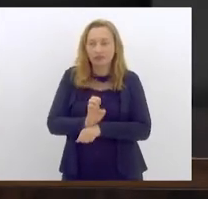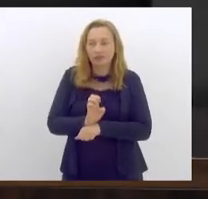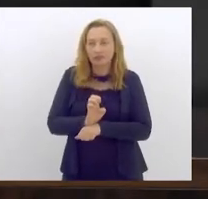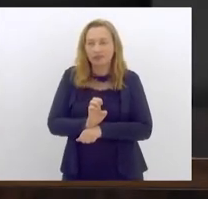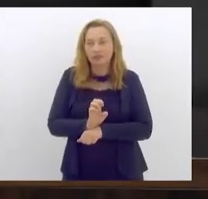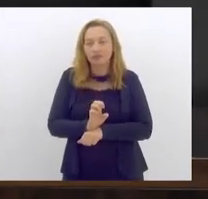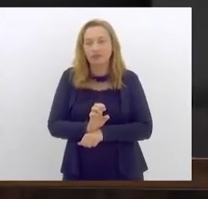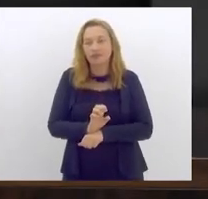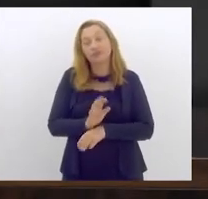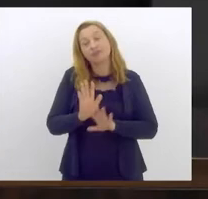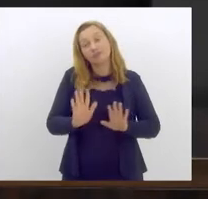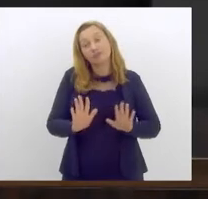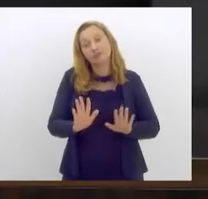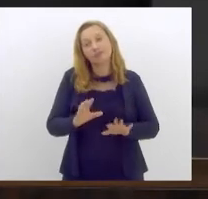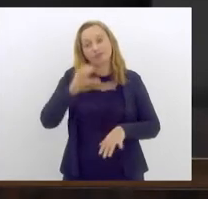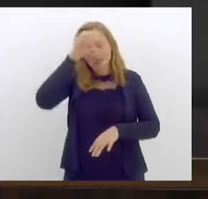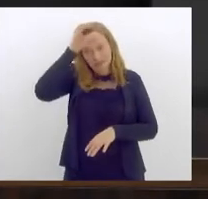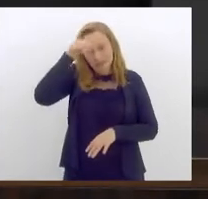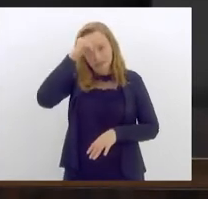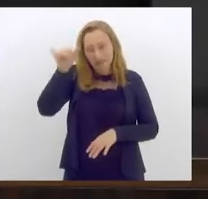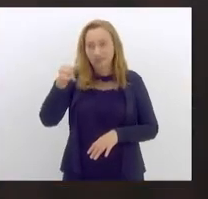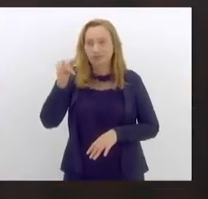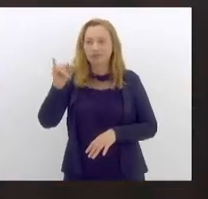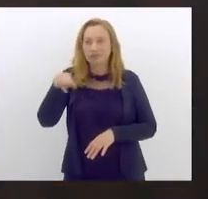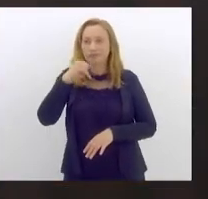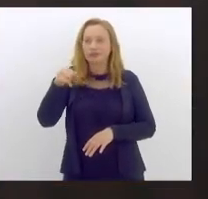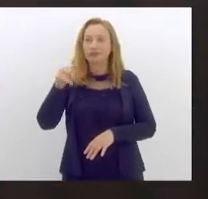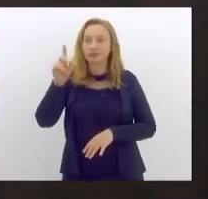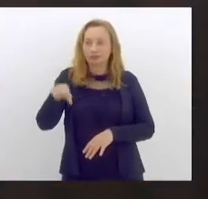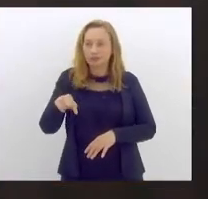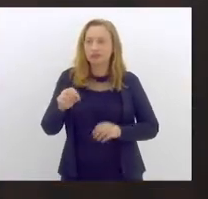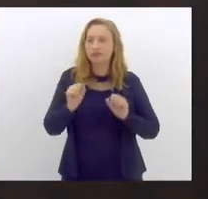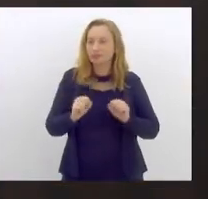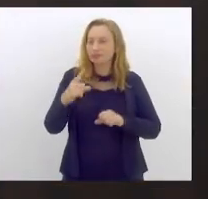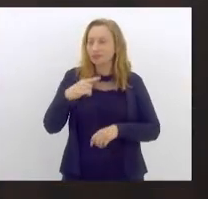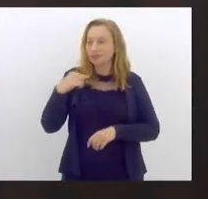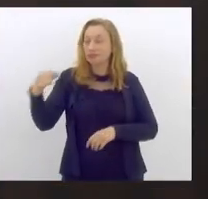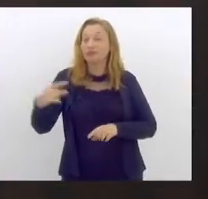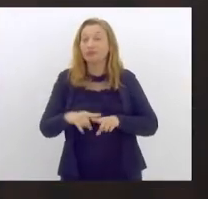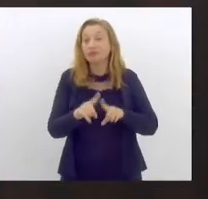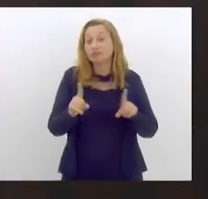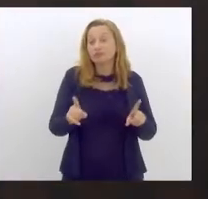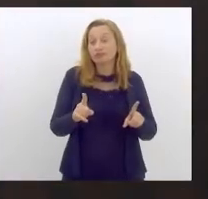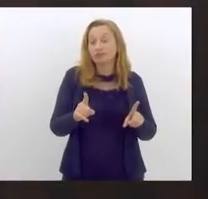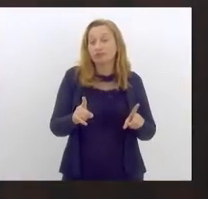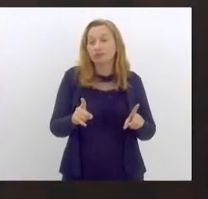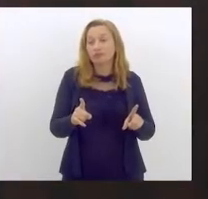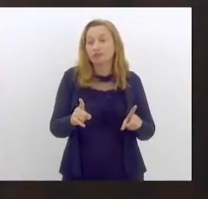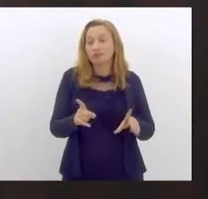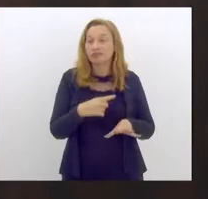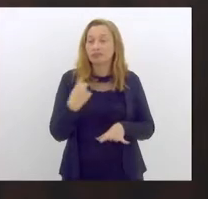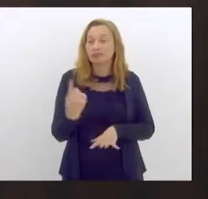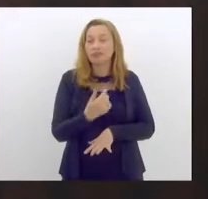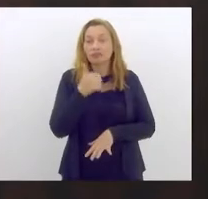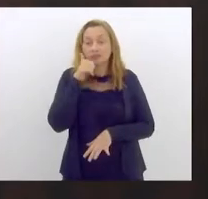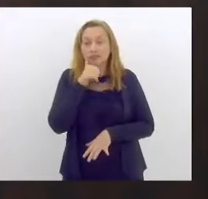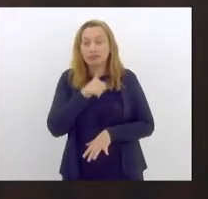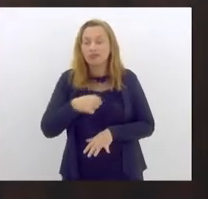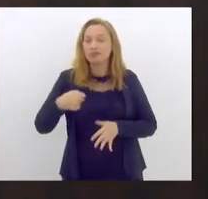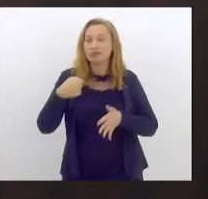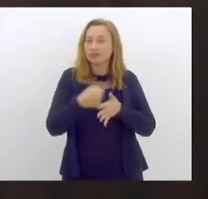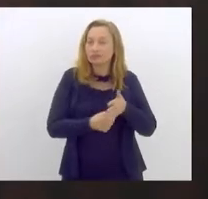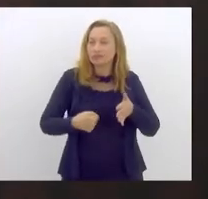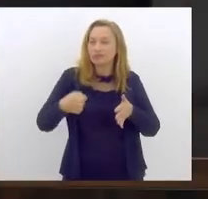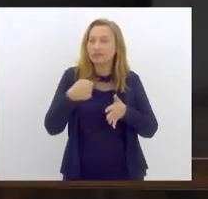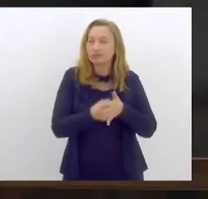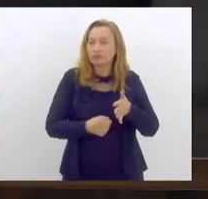talvez te ajude tivesse Eleita né mas nós somos mulheres de luta